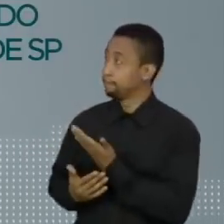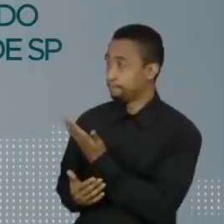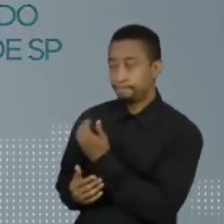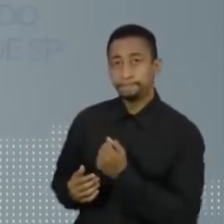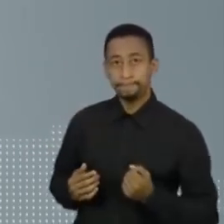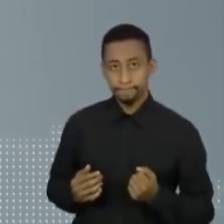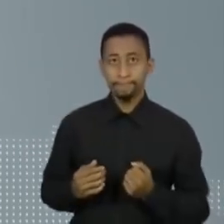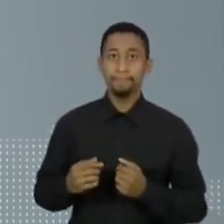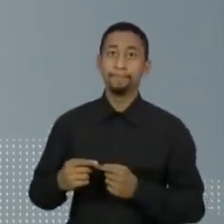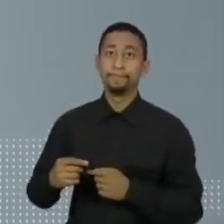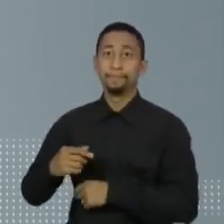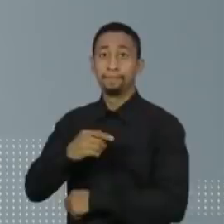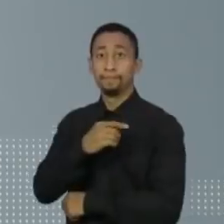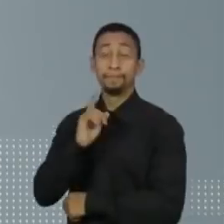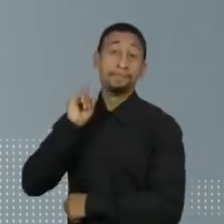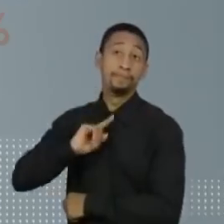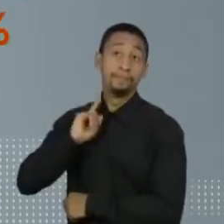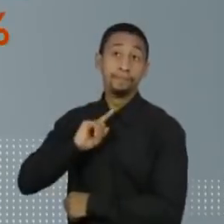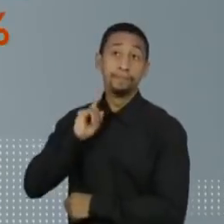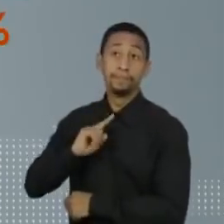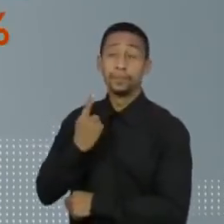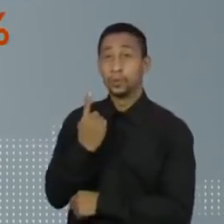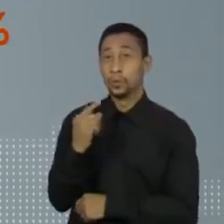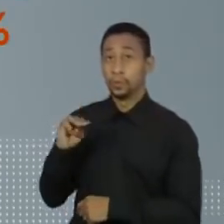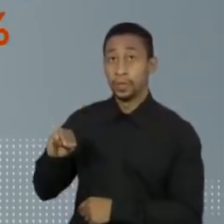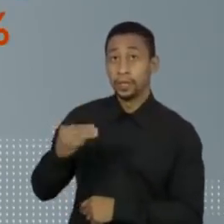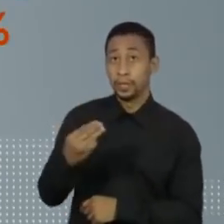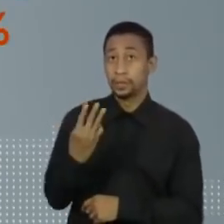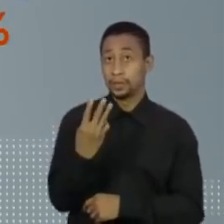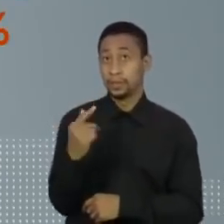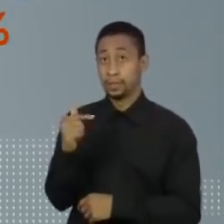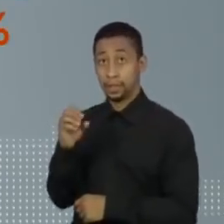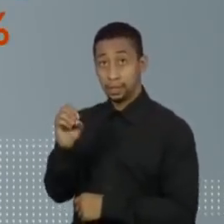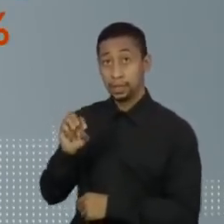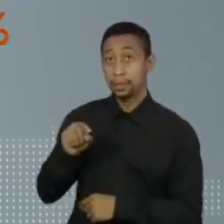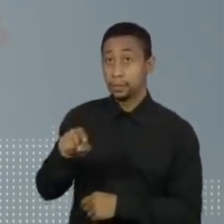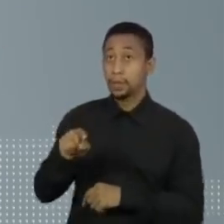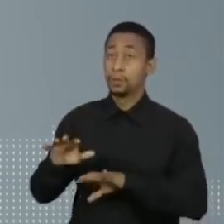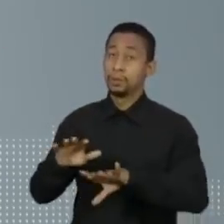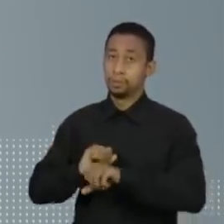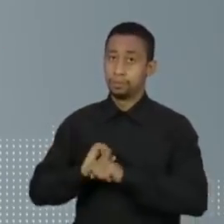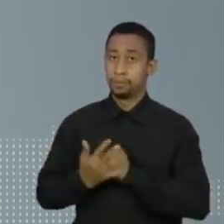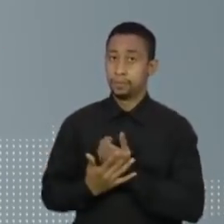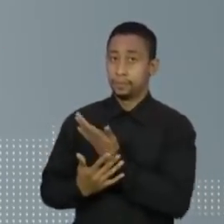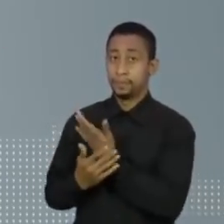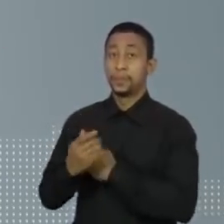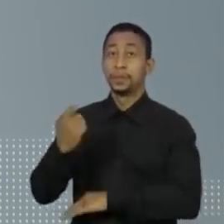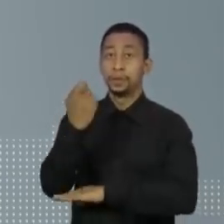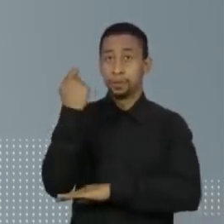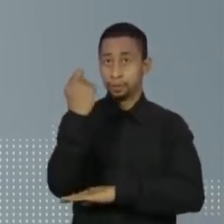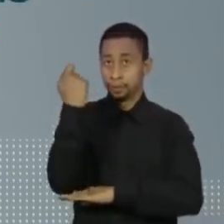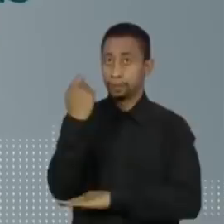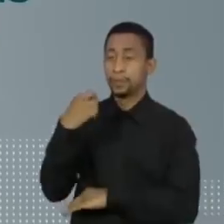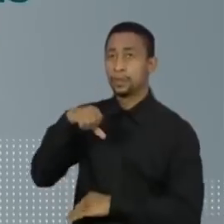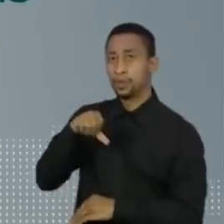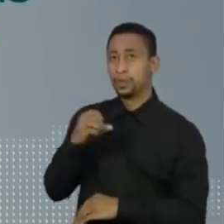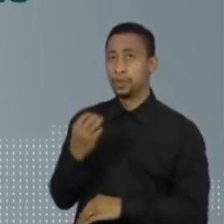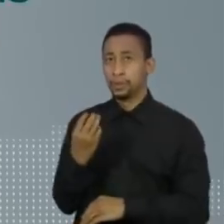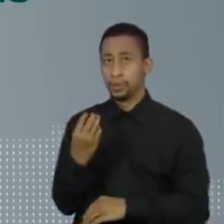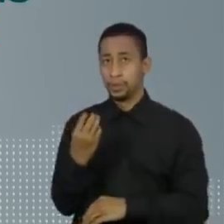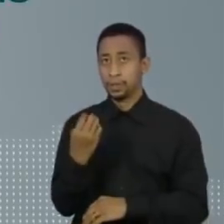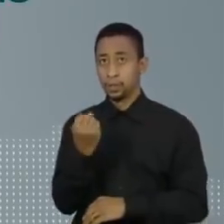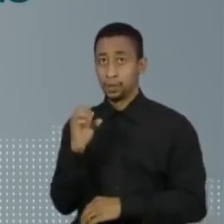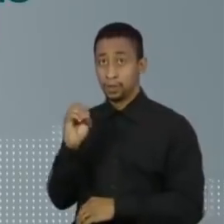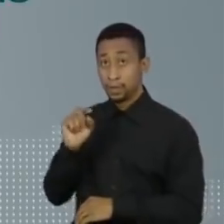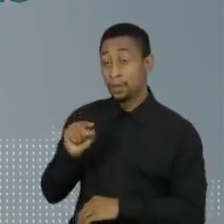casos a seguir vem Minas Gerais com um milhão e trezentos e setenta mil o Rio Grande do Sul se aproxima